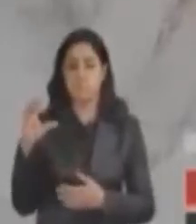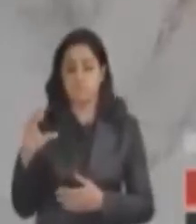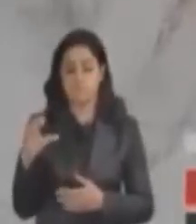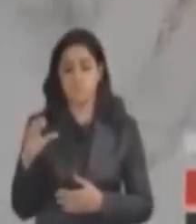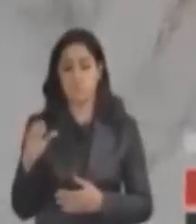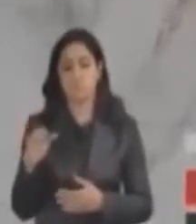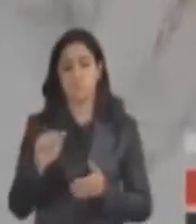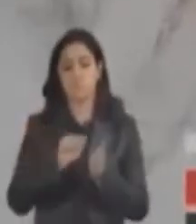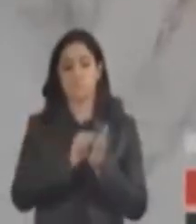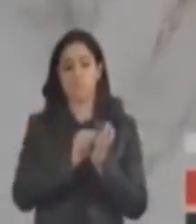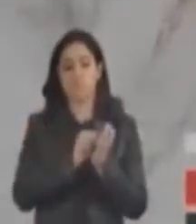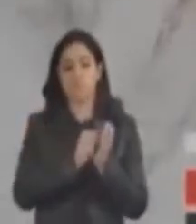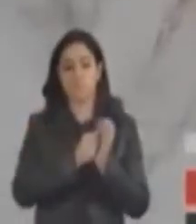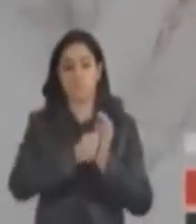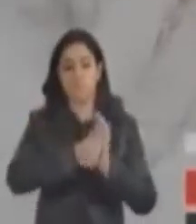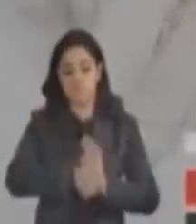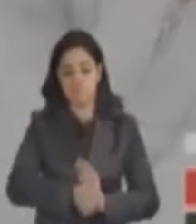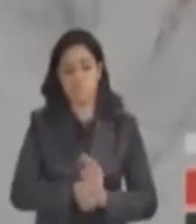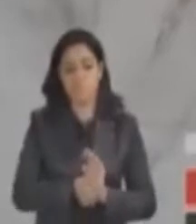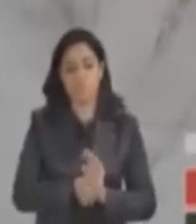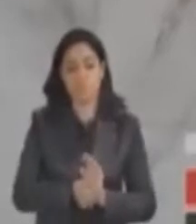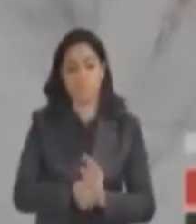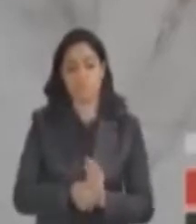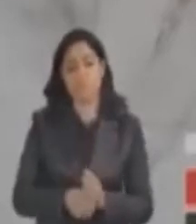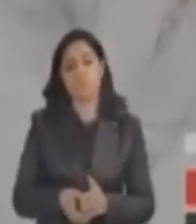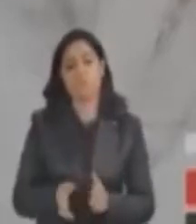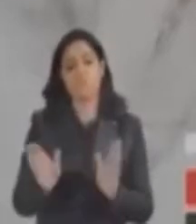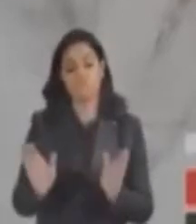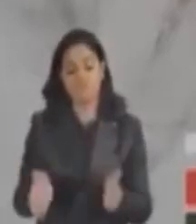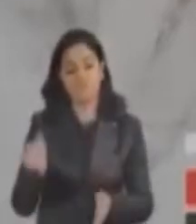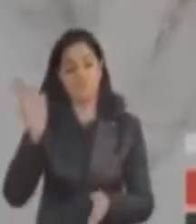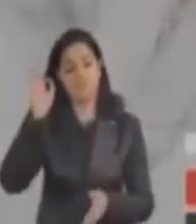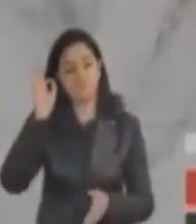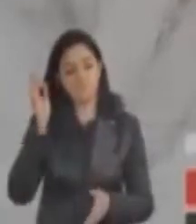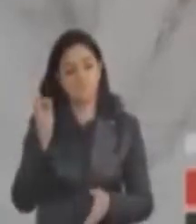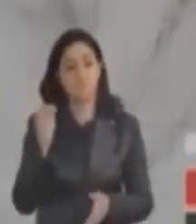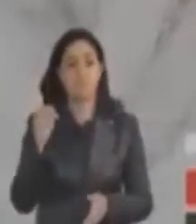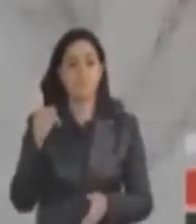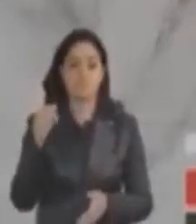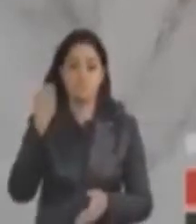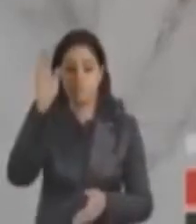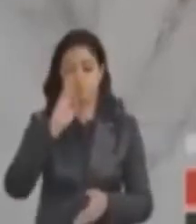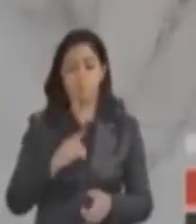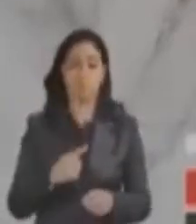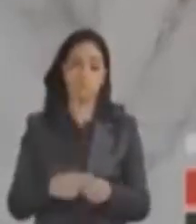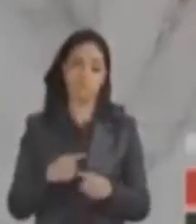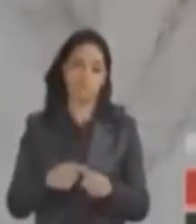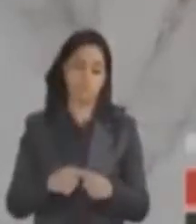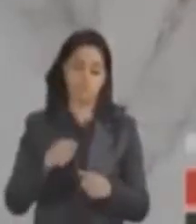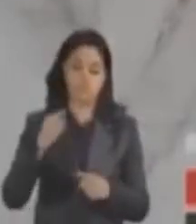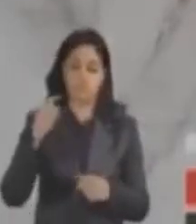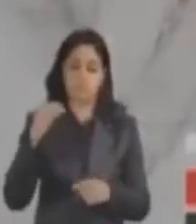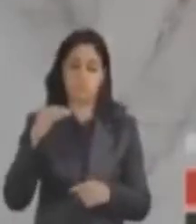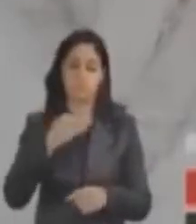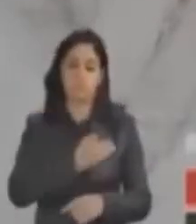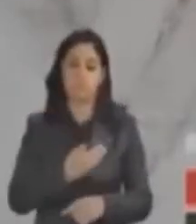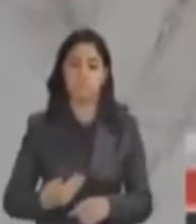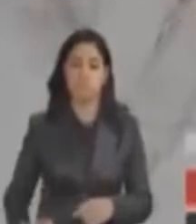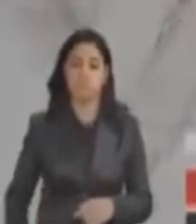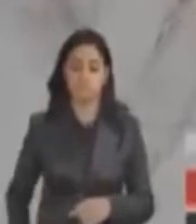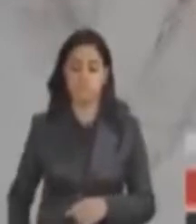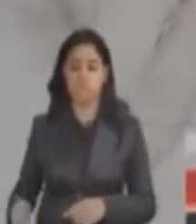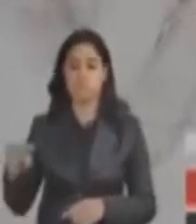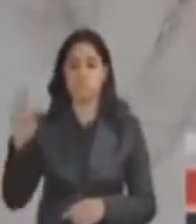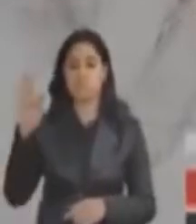e essa pec já está valendo no nosso país infelizmente porque o governo temer é um governo que corta nas